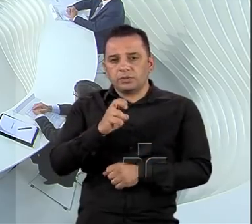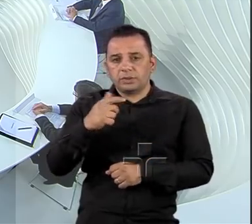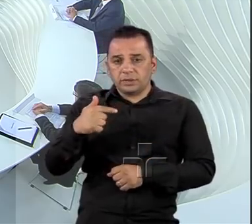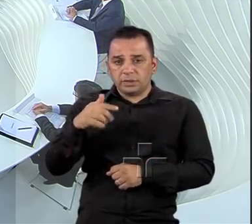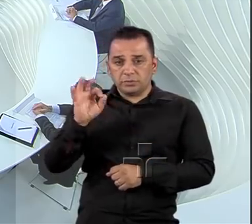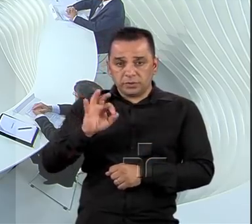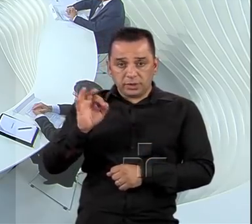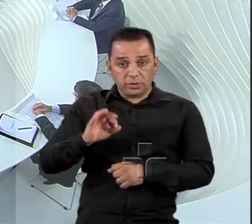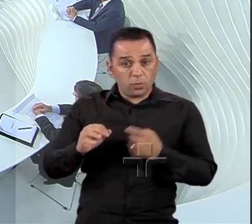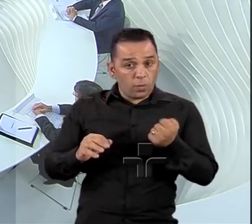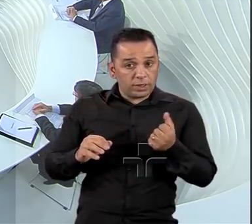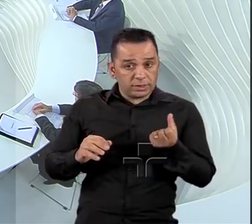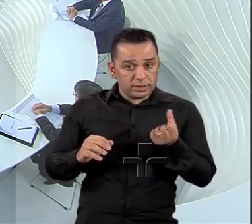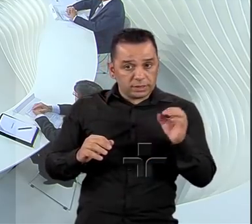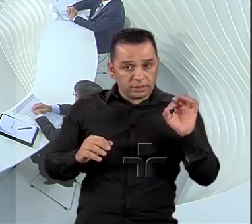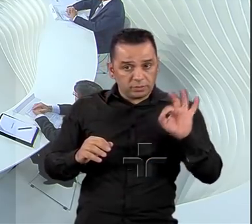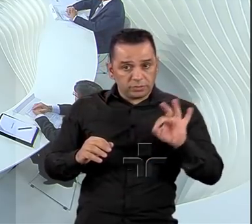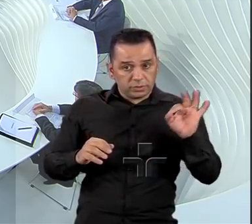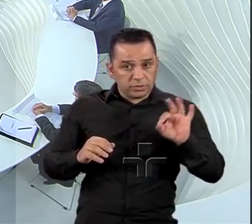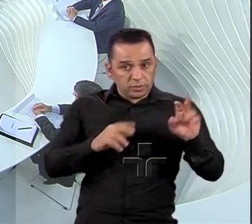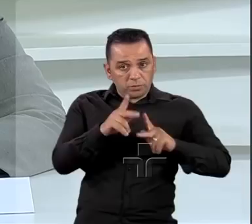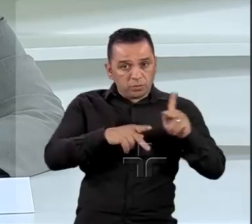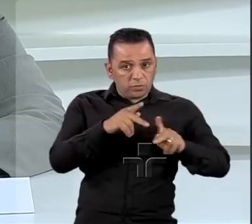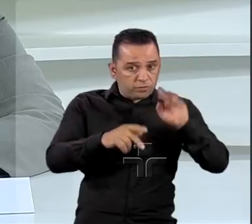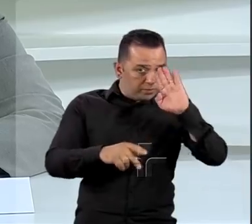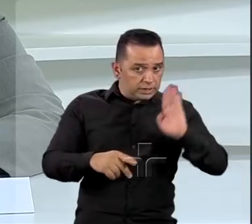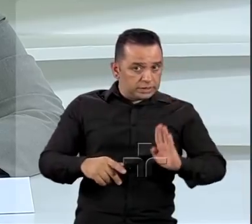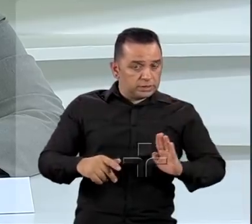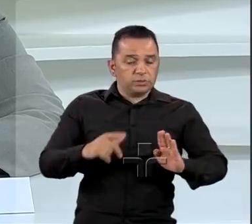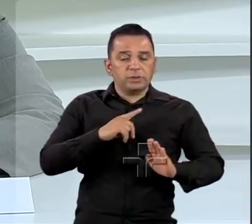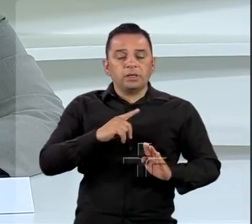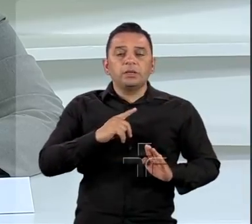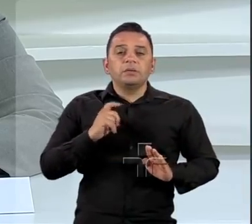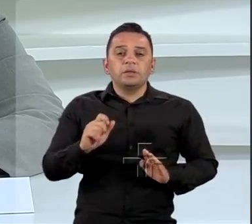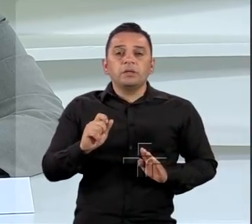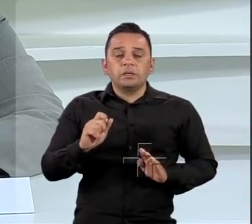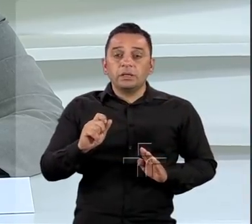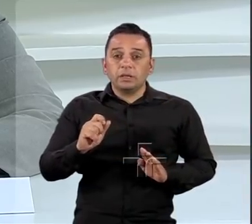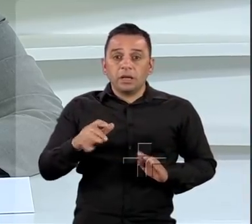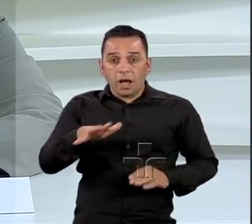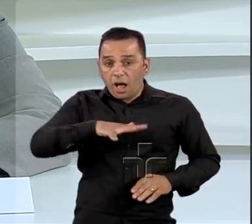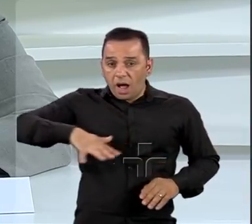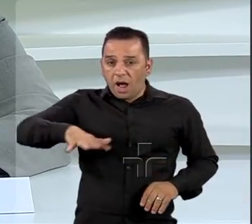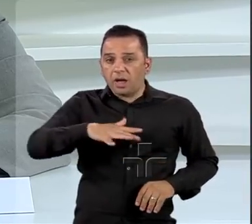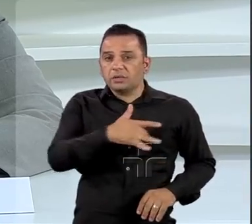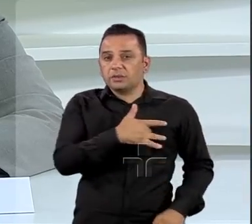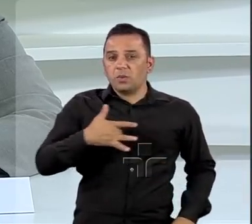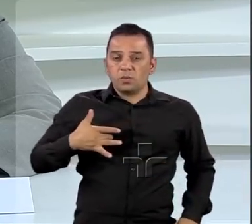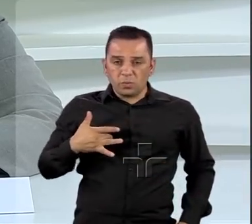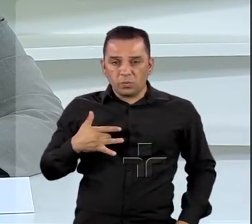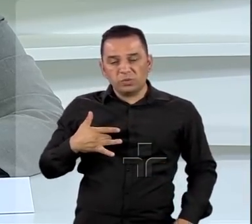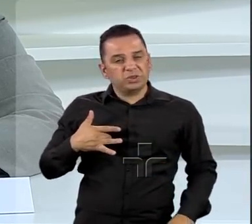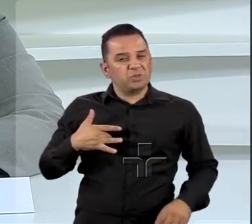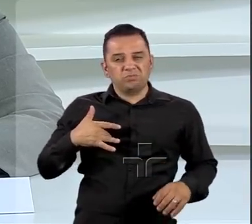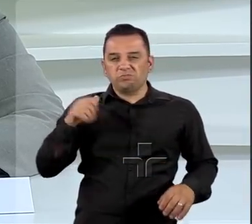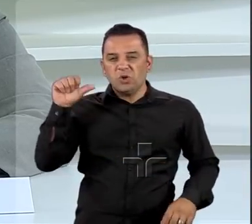quase 60% da população brasileira pesquisada entende que o nosso sistema de saúde é considerado